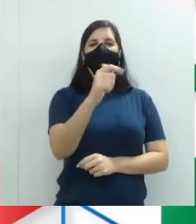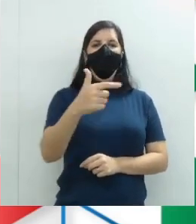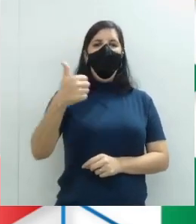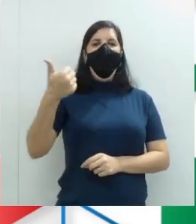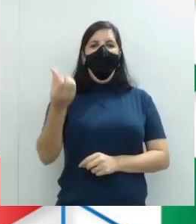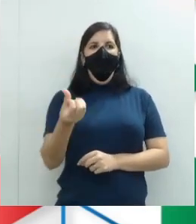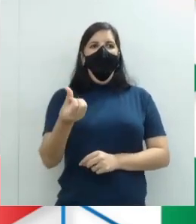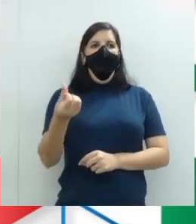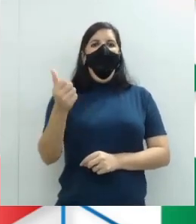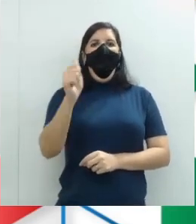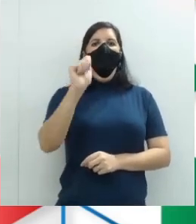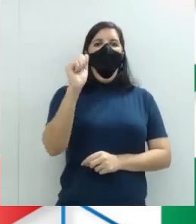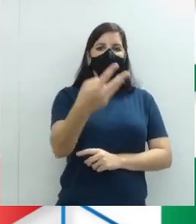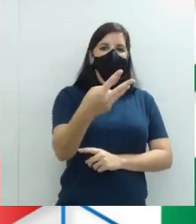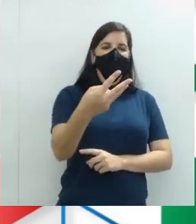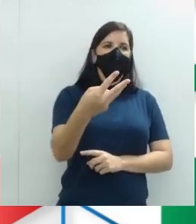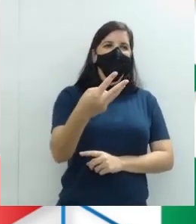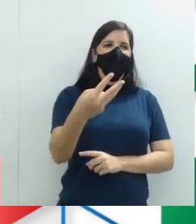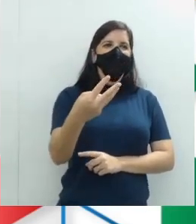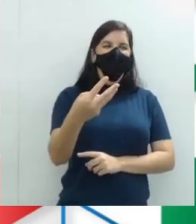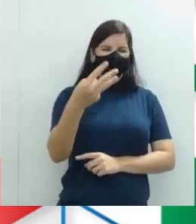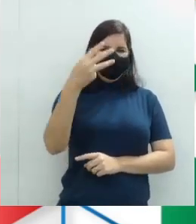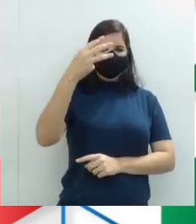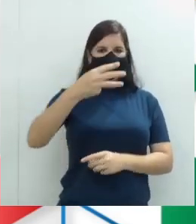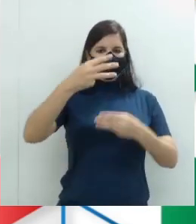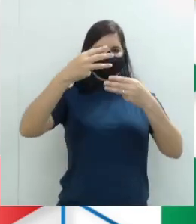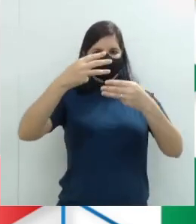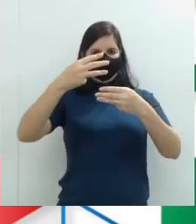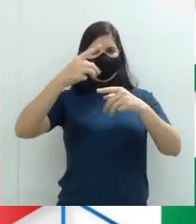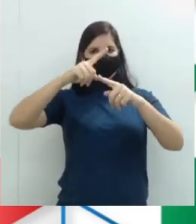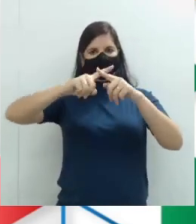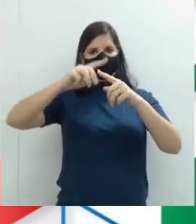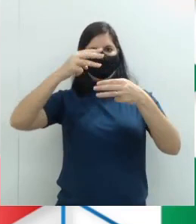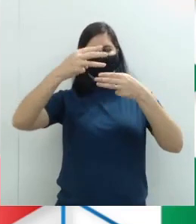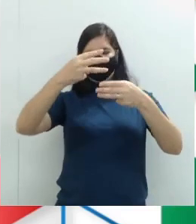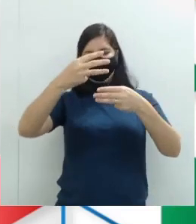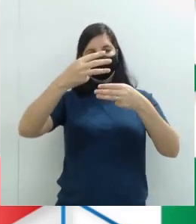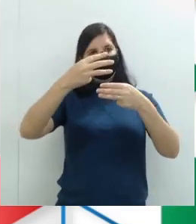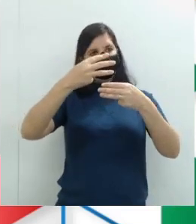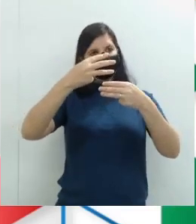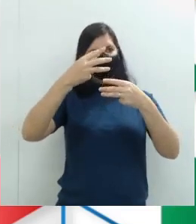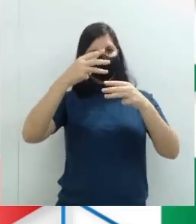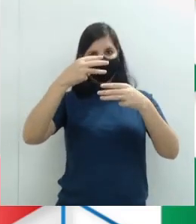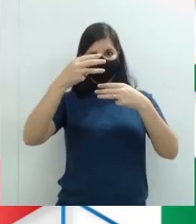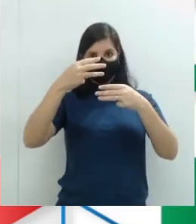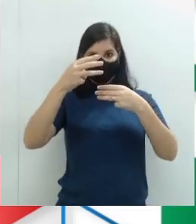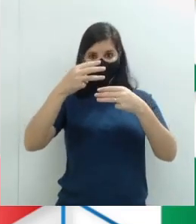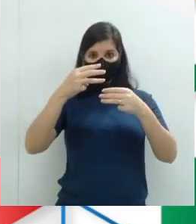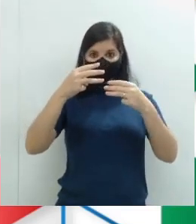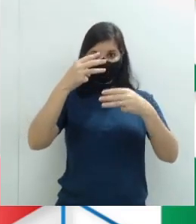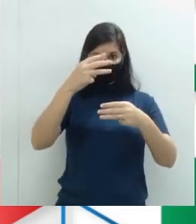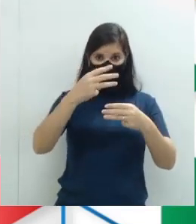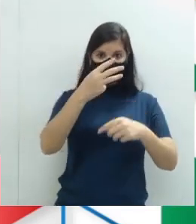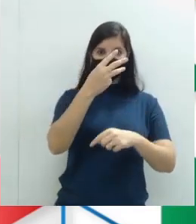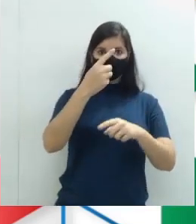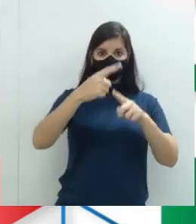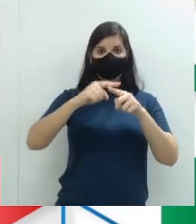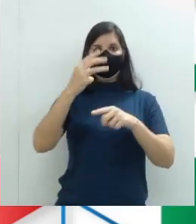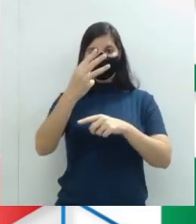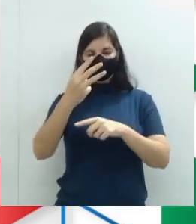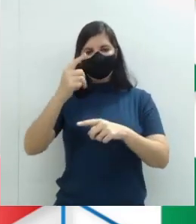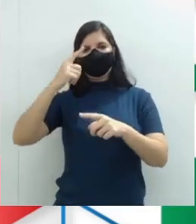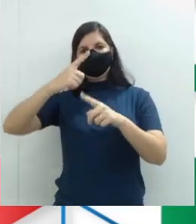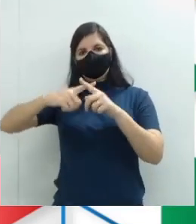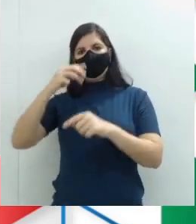16. Vamos achar o A3 agora? Vamos calcular? A3 vai ser 3 ao cubo. Mais uma vez, ó. 3